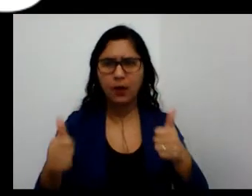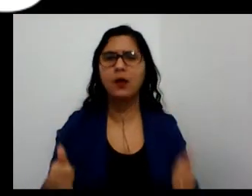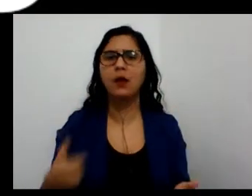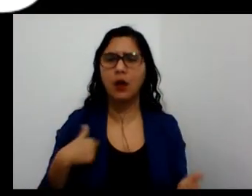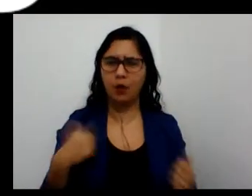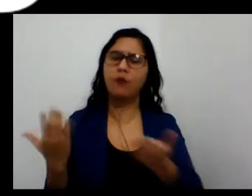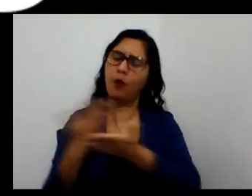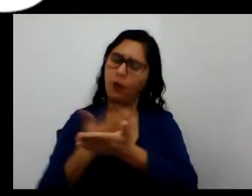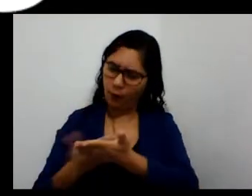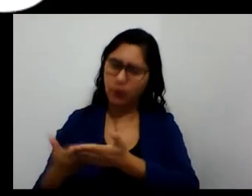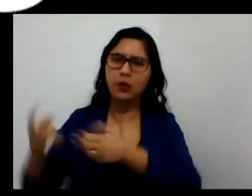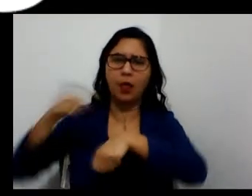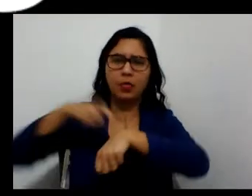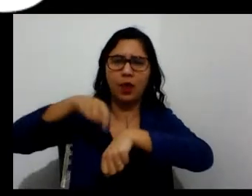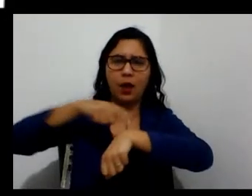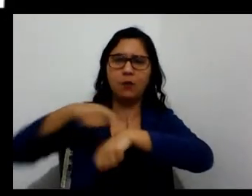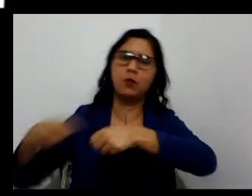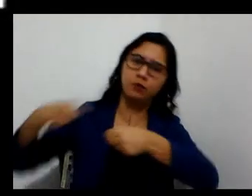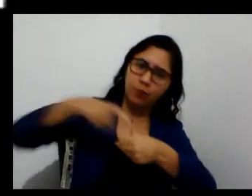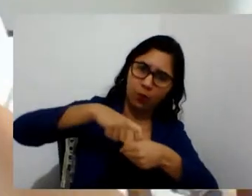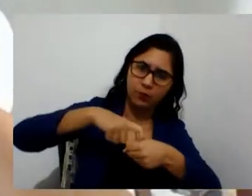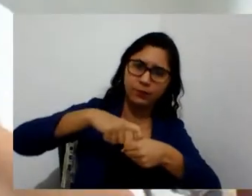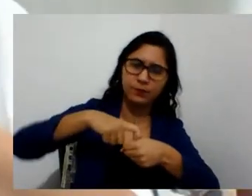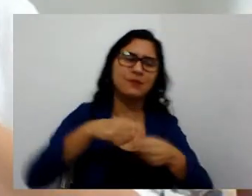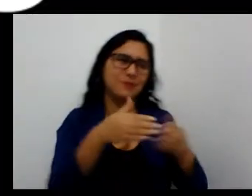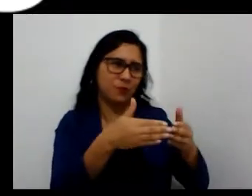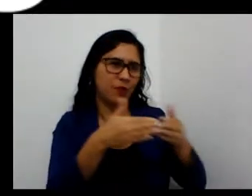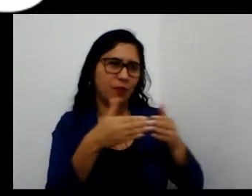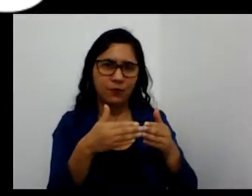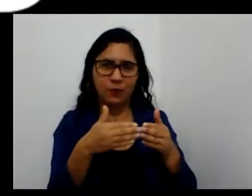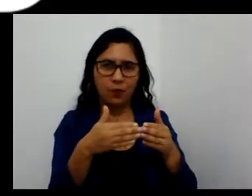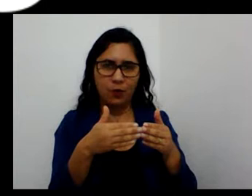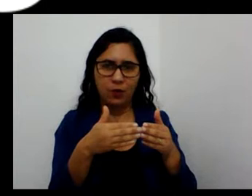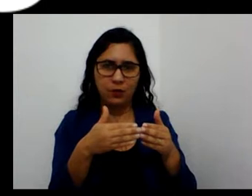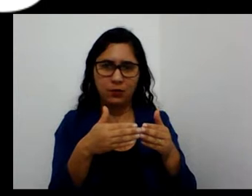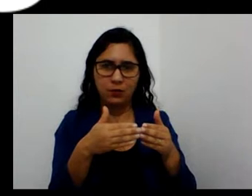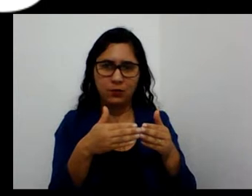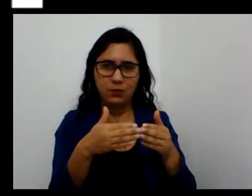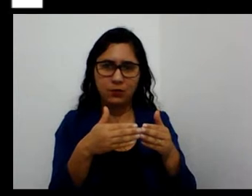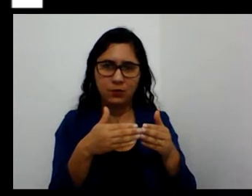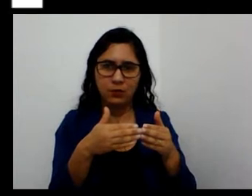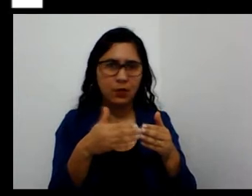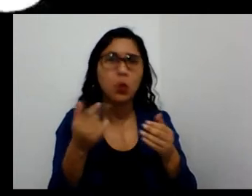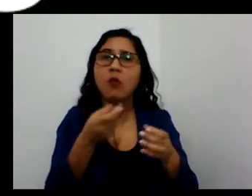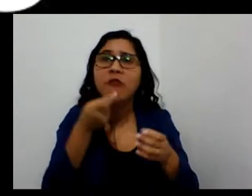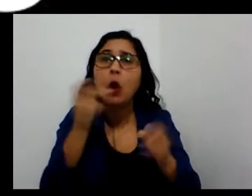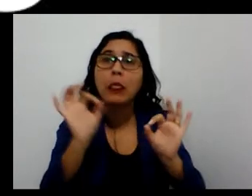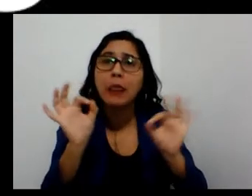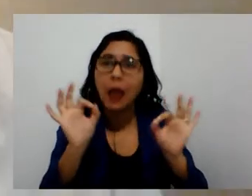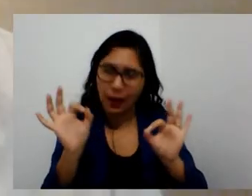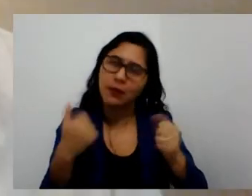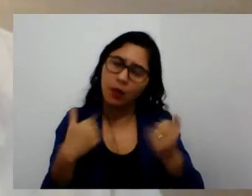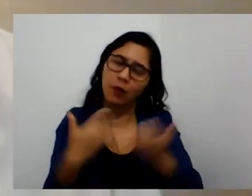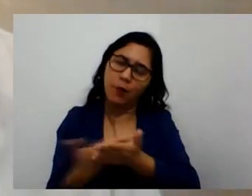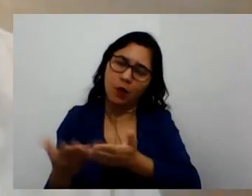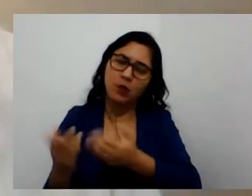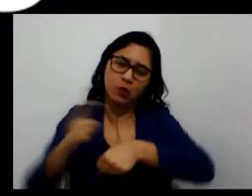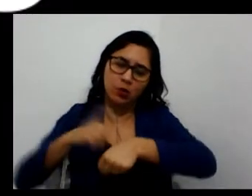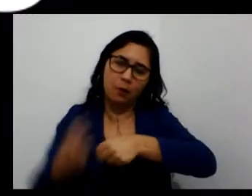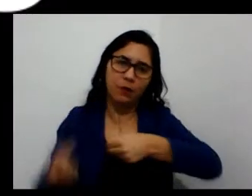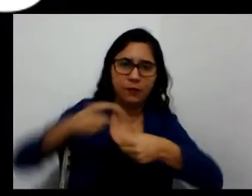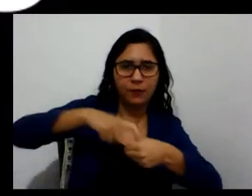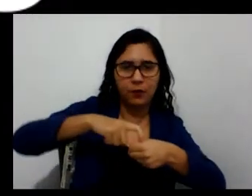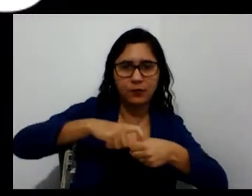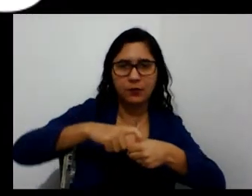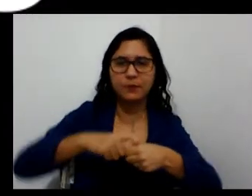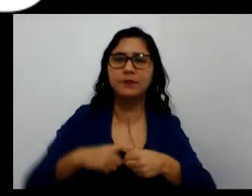reiniciar o cronômetro. Por favor. Não houve nenhuma manifestação ainda, então eu reinicio. Okay. Muito obrigada,